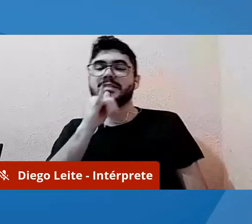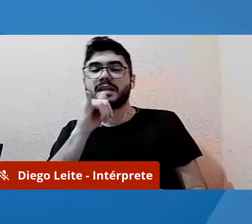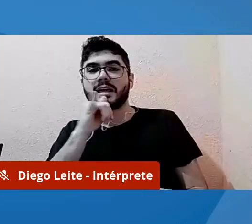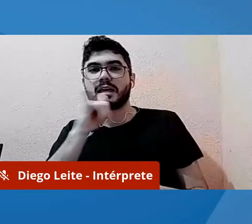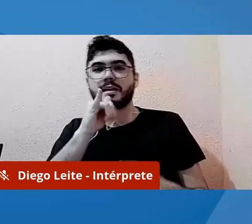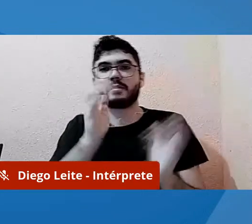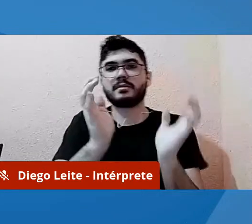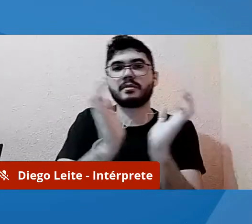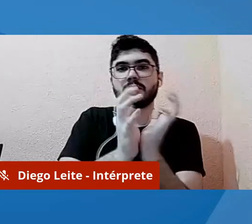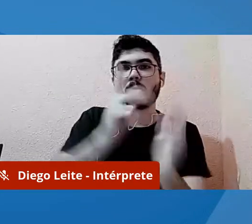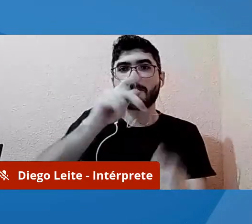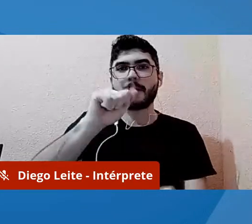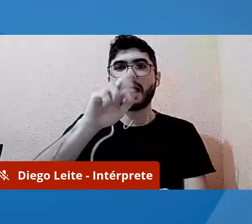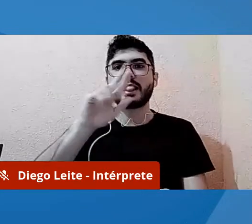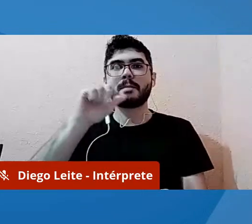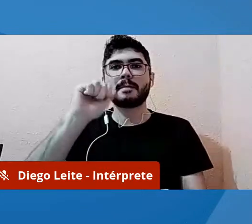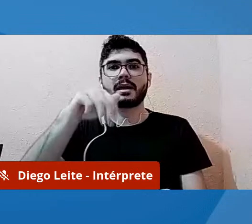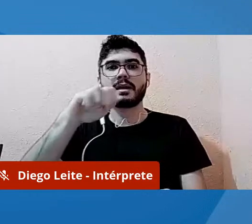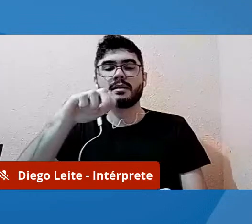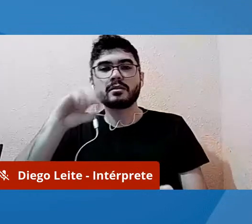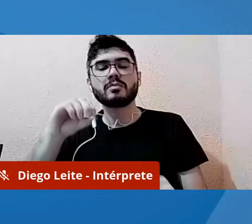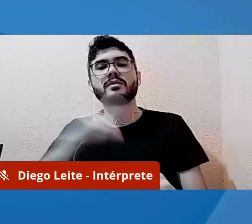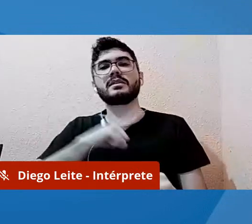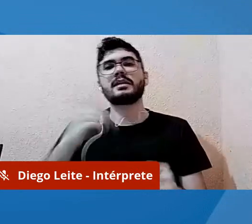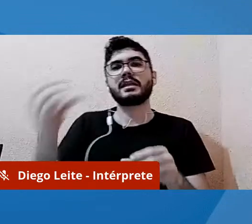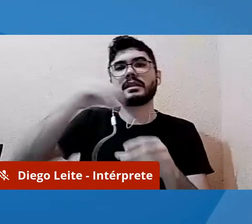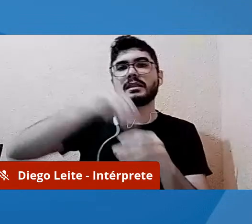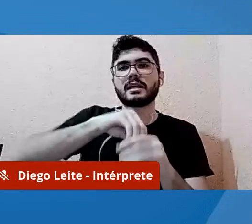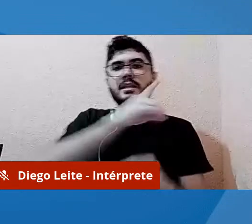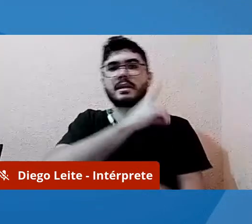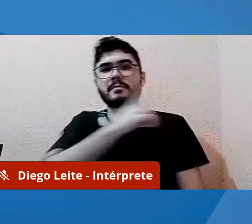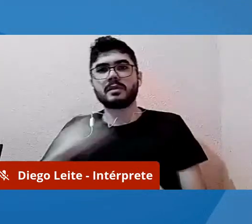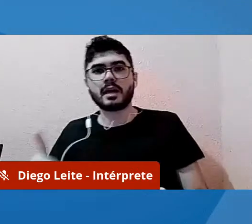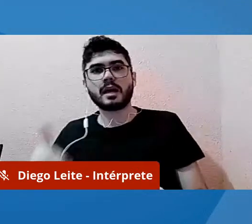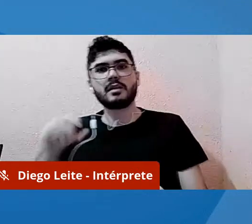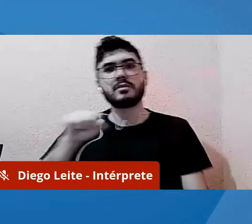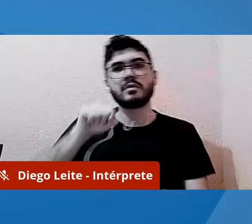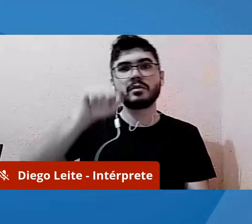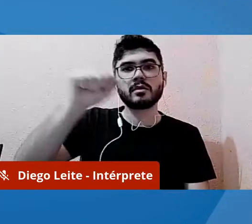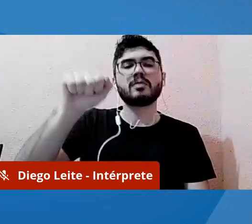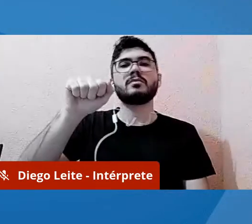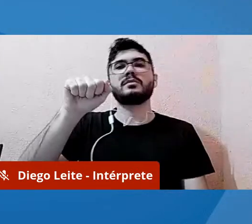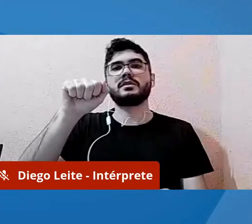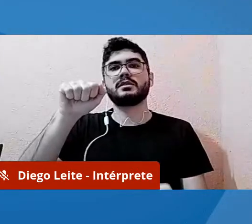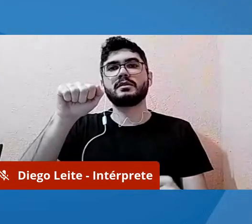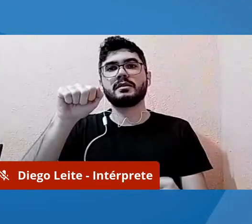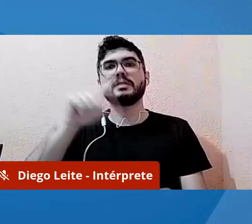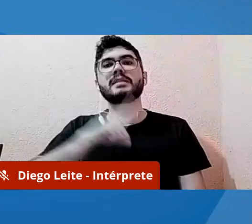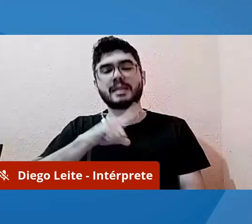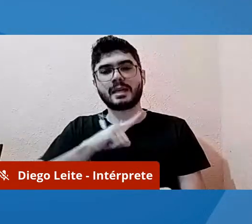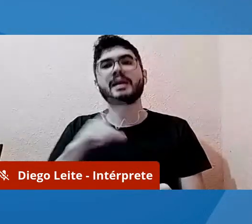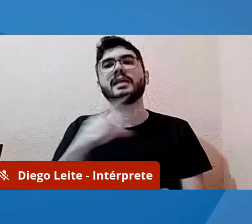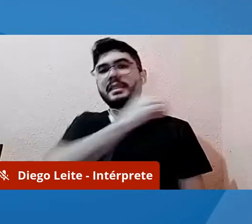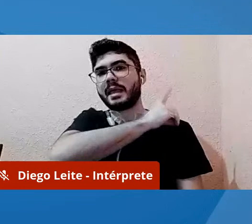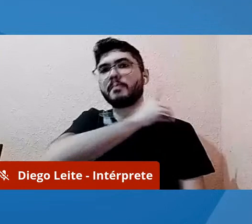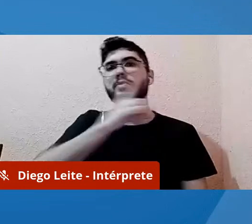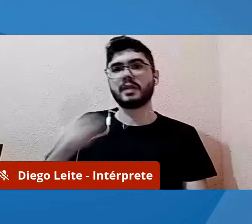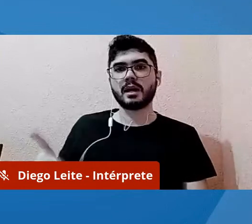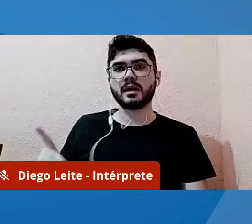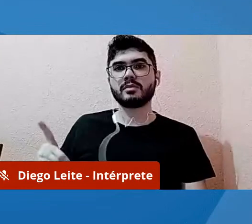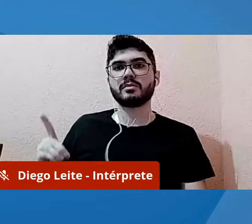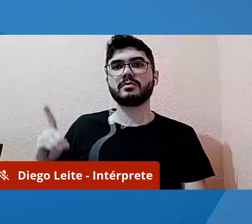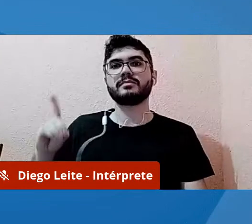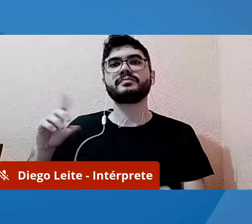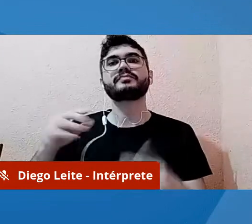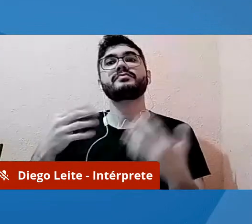que havia deputados socialistas e comunistas, Antônio Gramsci era deputado, né? E havia